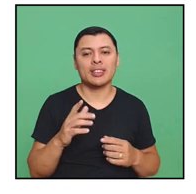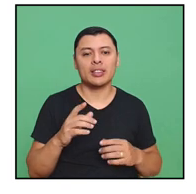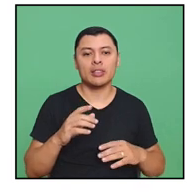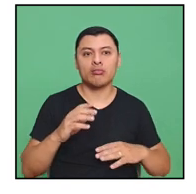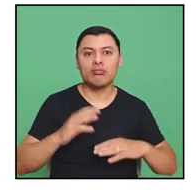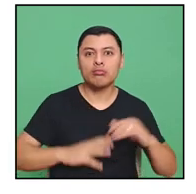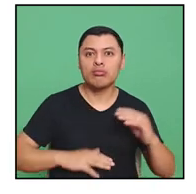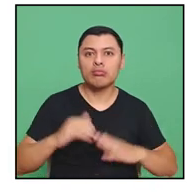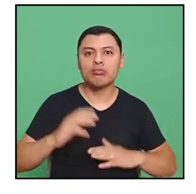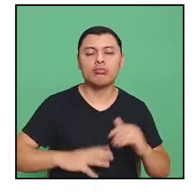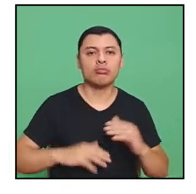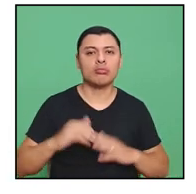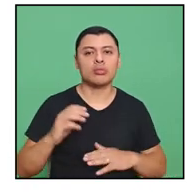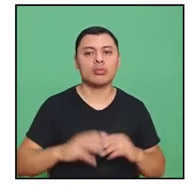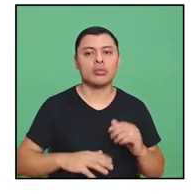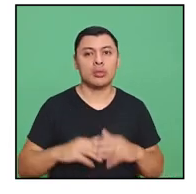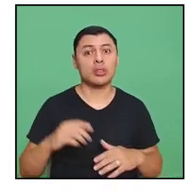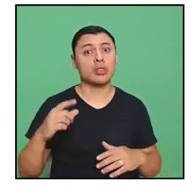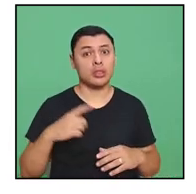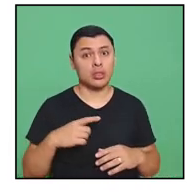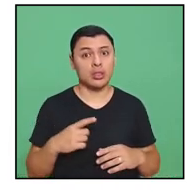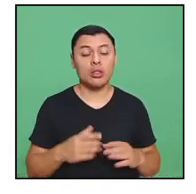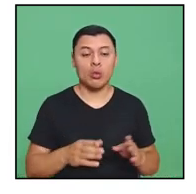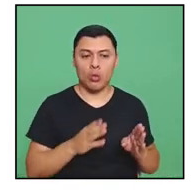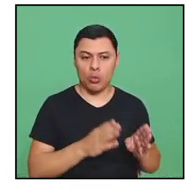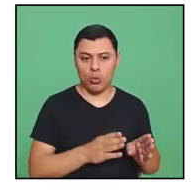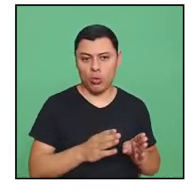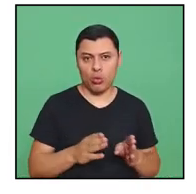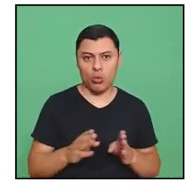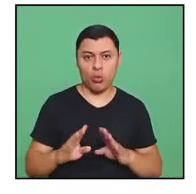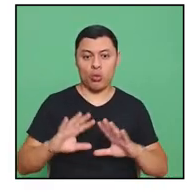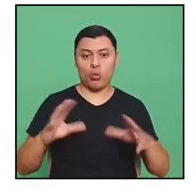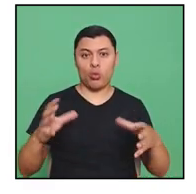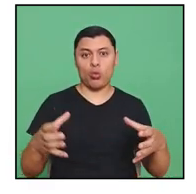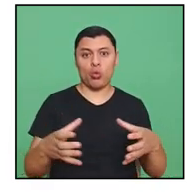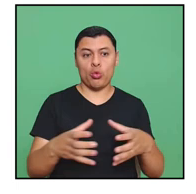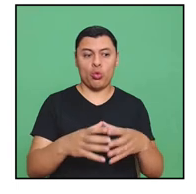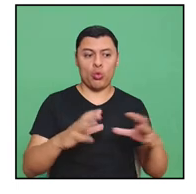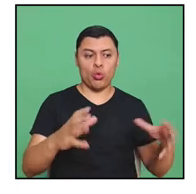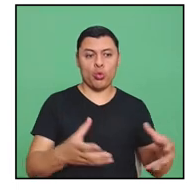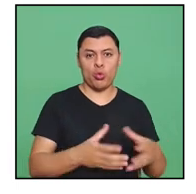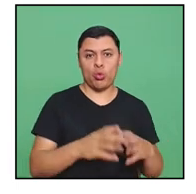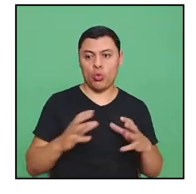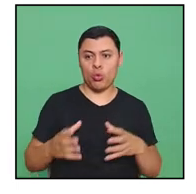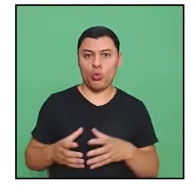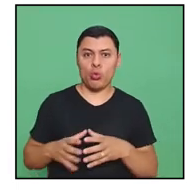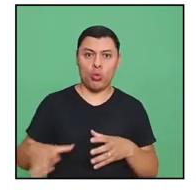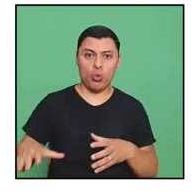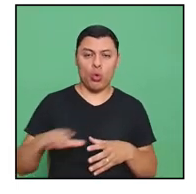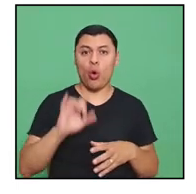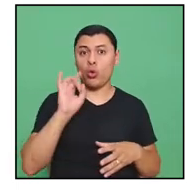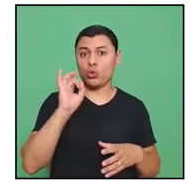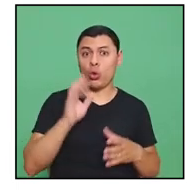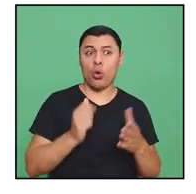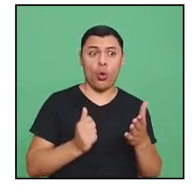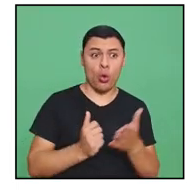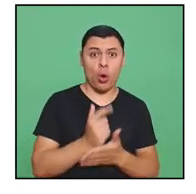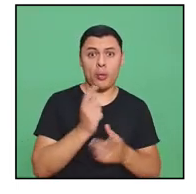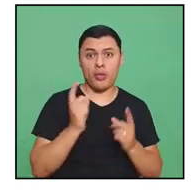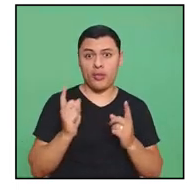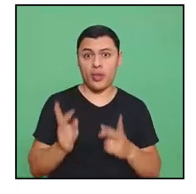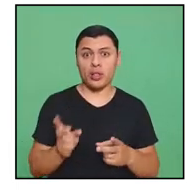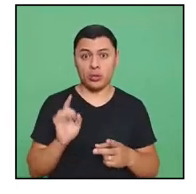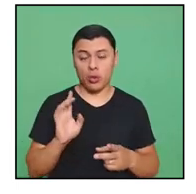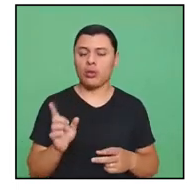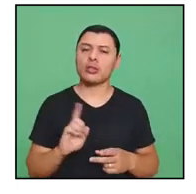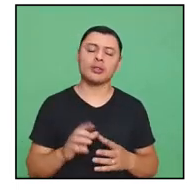que envolvem organização coletiva e que não necessariamente envolvem só a compra e a venda. Não,